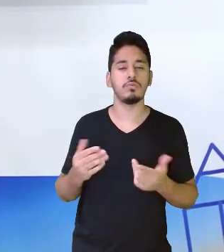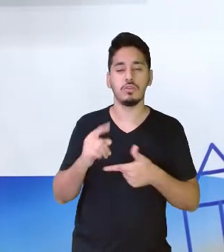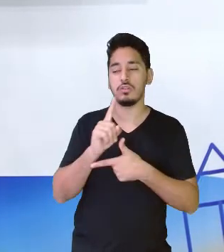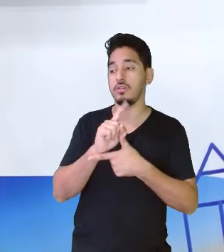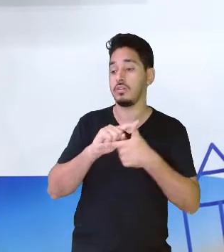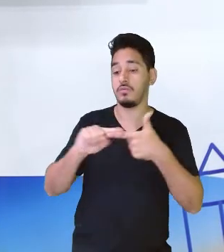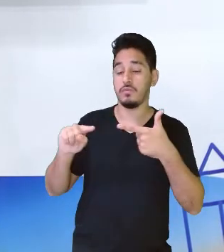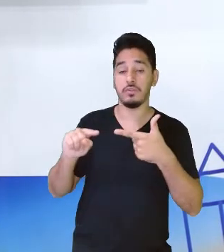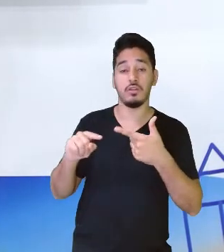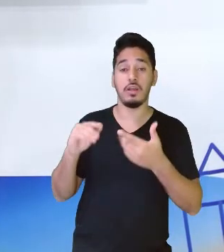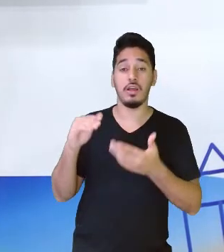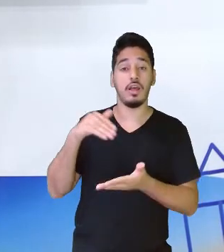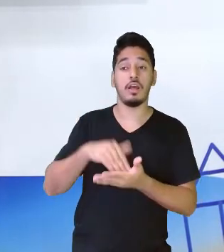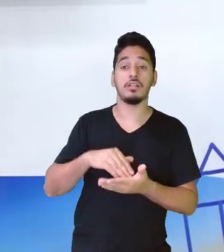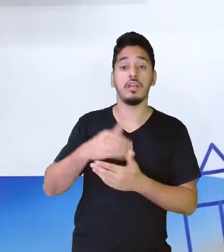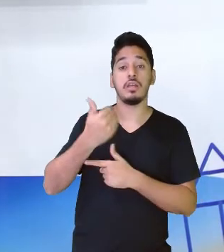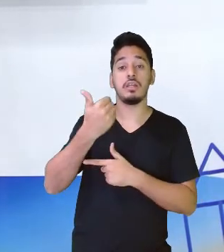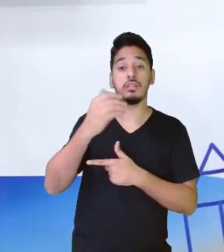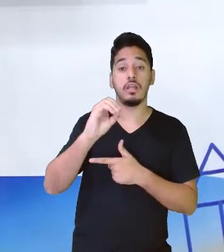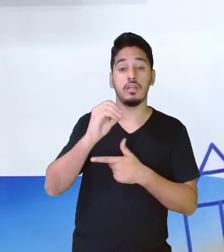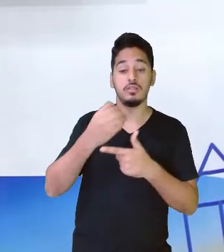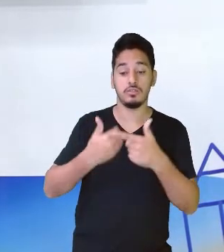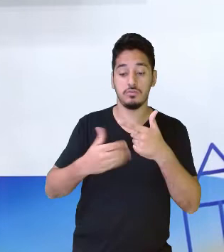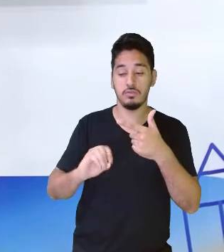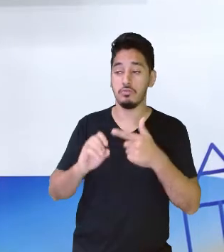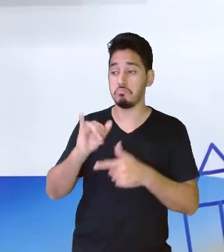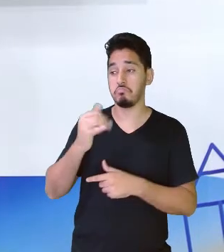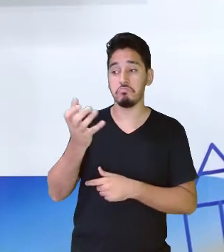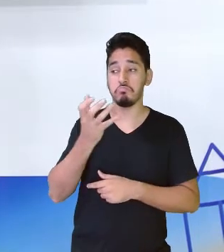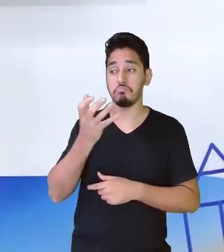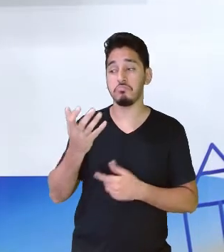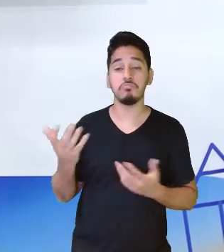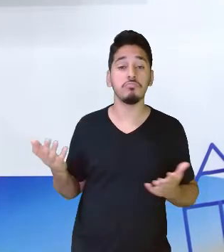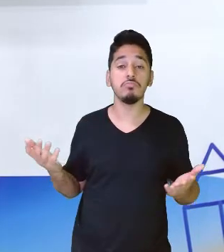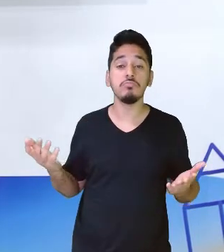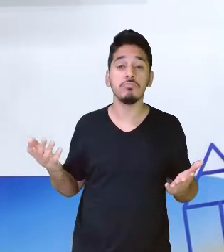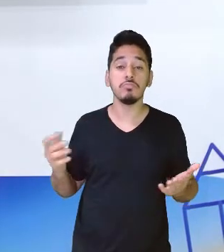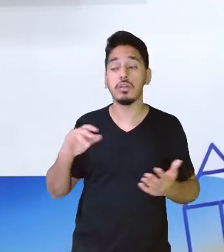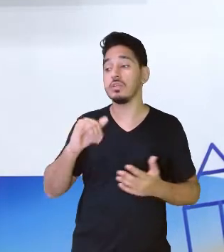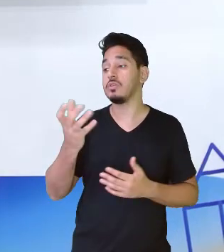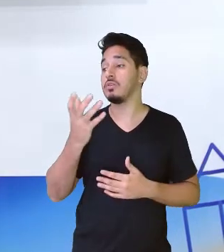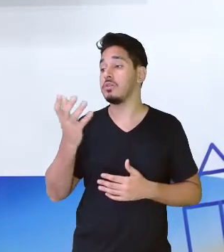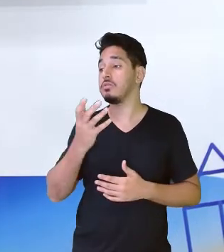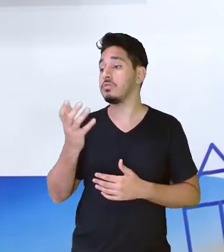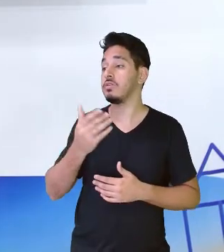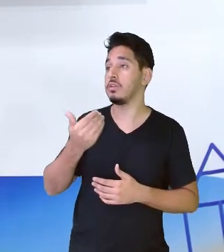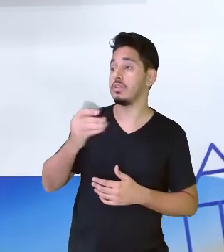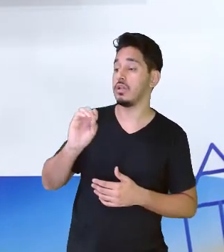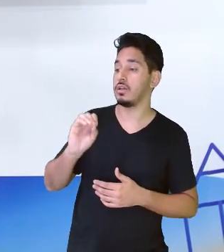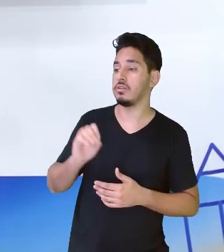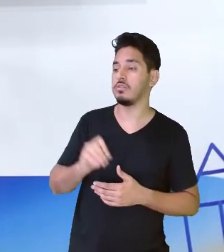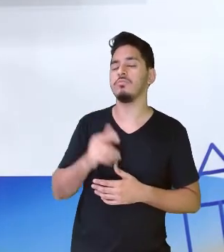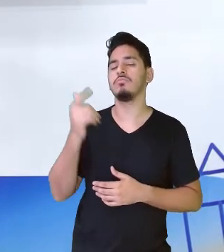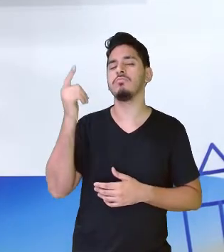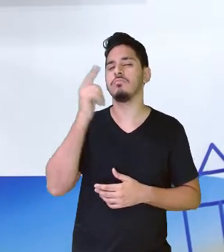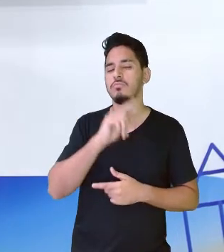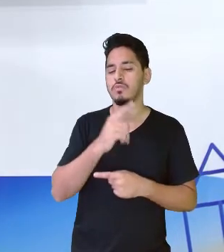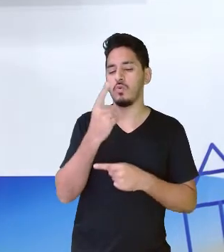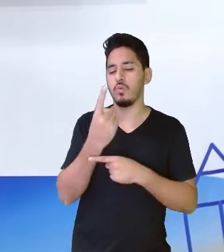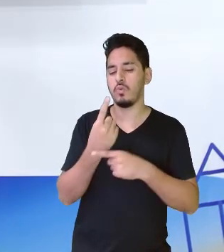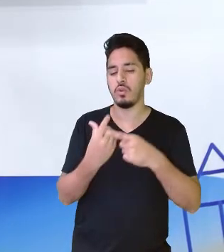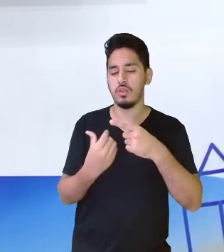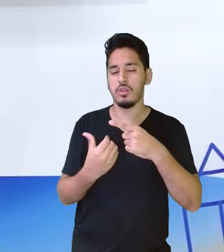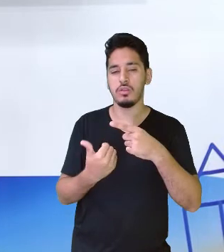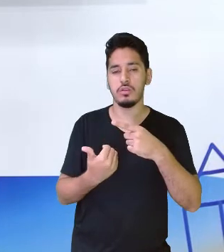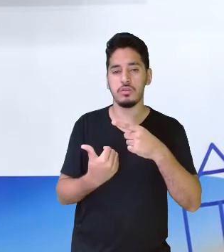dividir até em 10, se eu quiser. Ó. Se eu quiser dividir em 10, divido também.